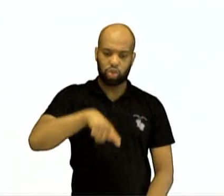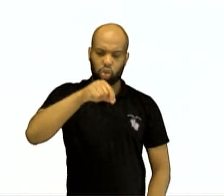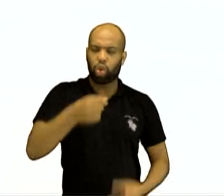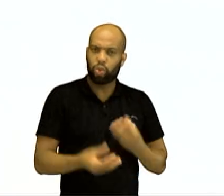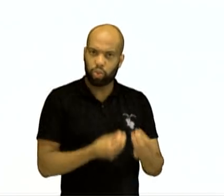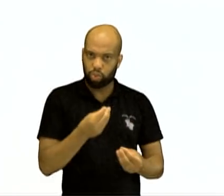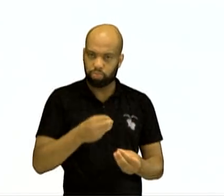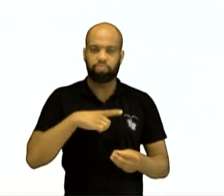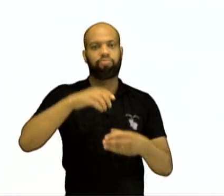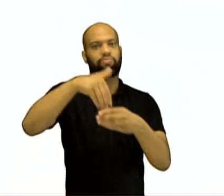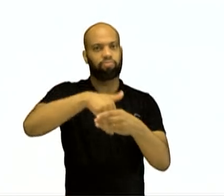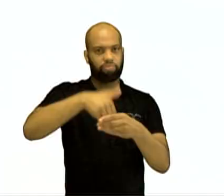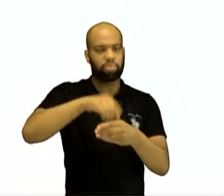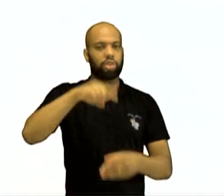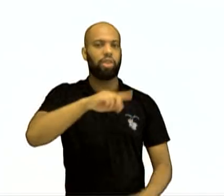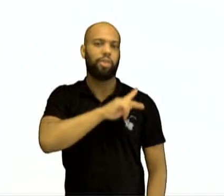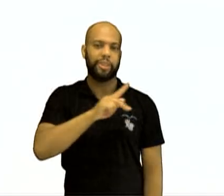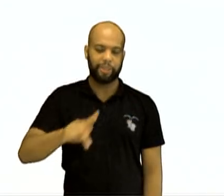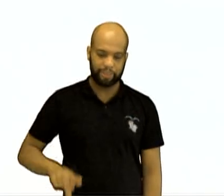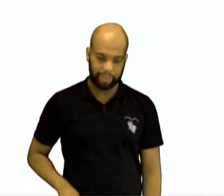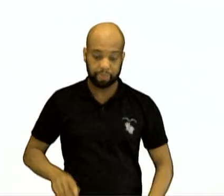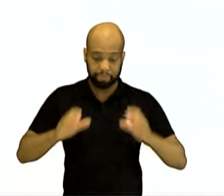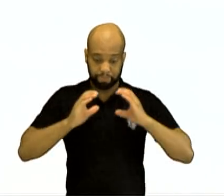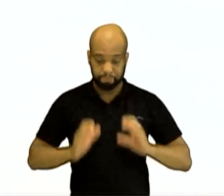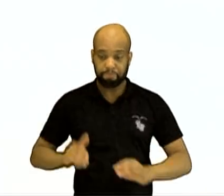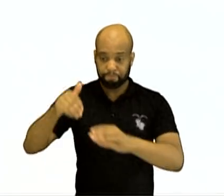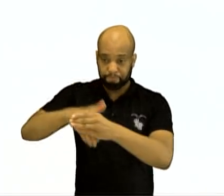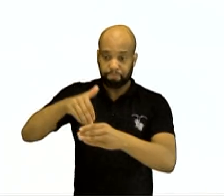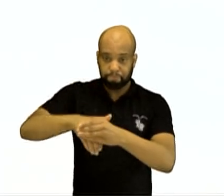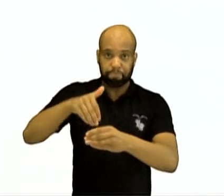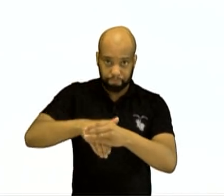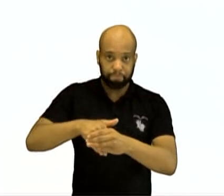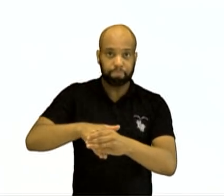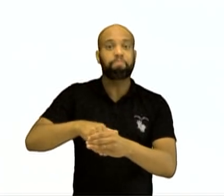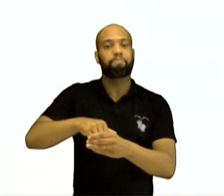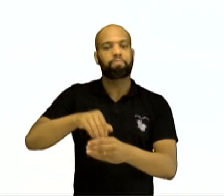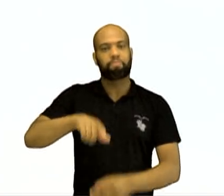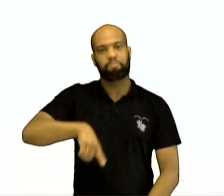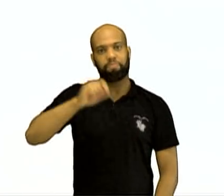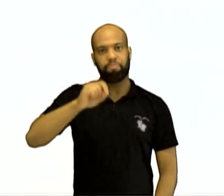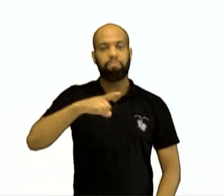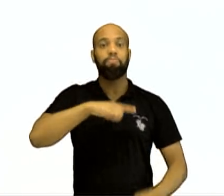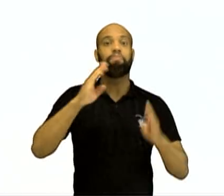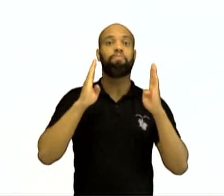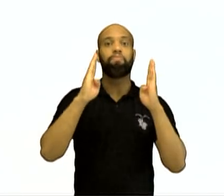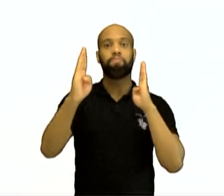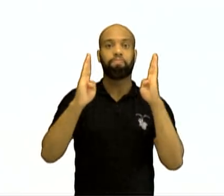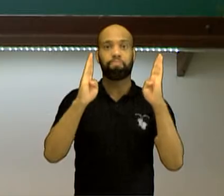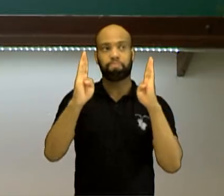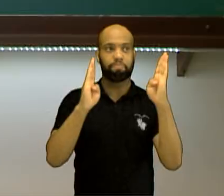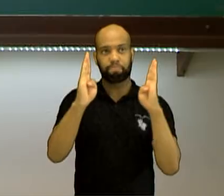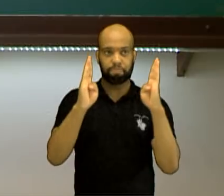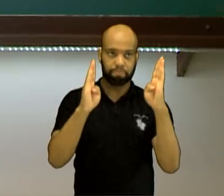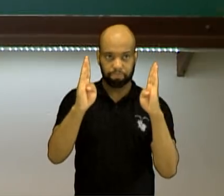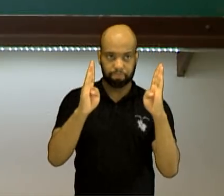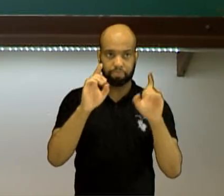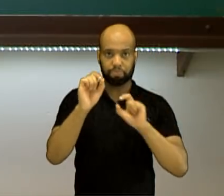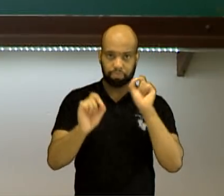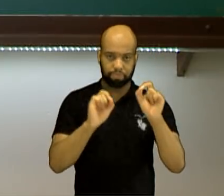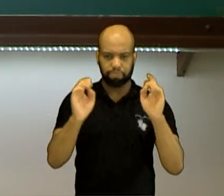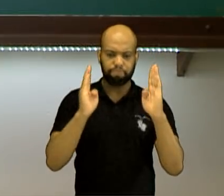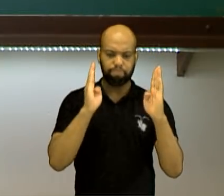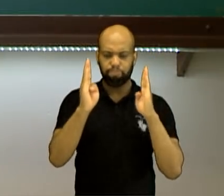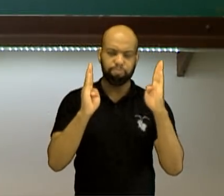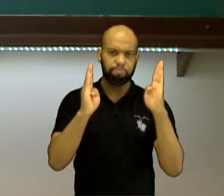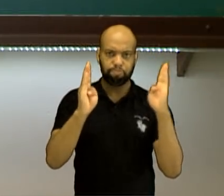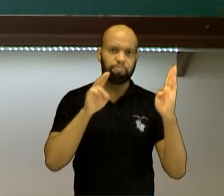cidadãos, o presidente, né, pelos cidadãos ou seus representantes. E o mandato tem uma duração limitada. O mandato para